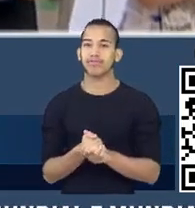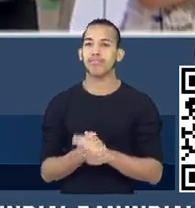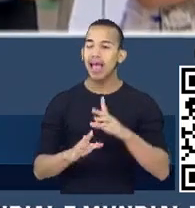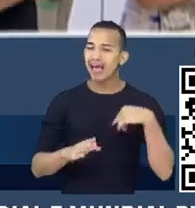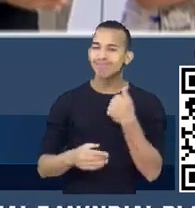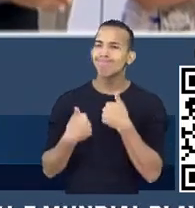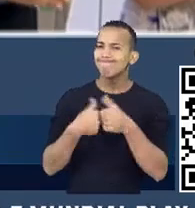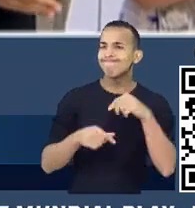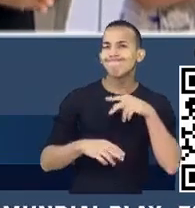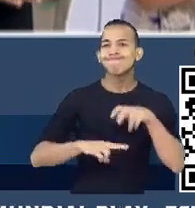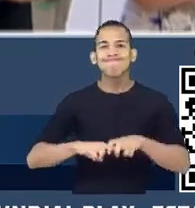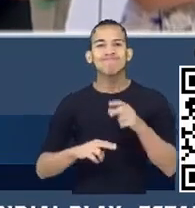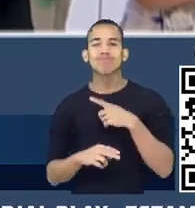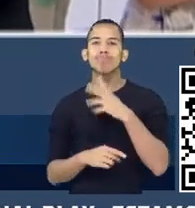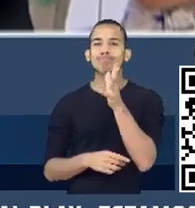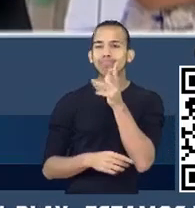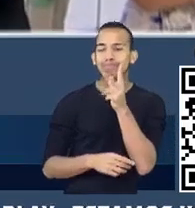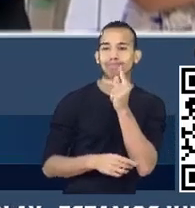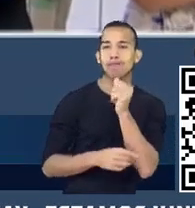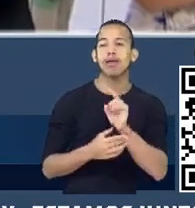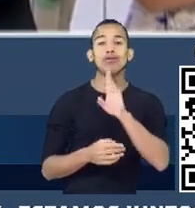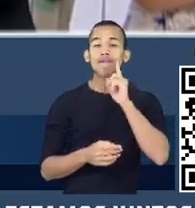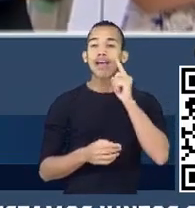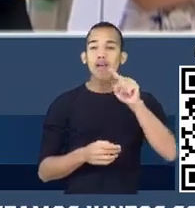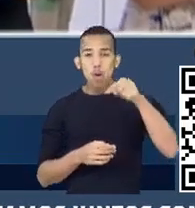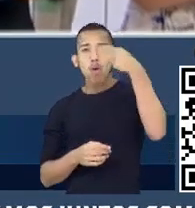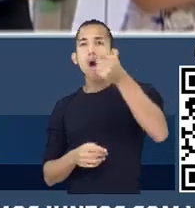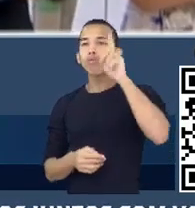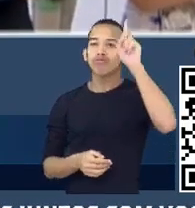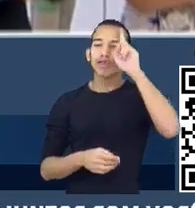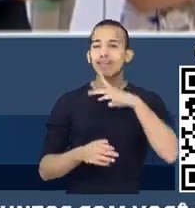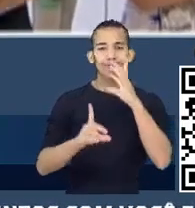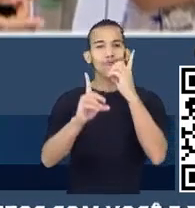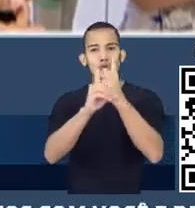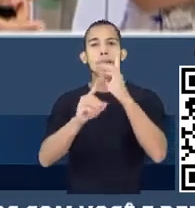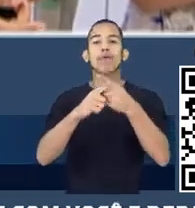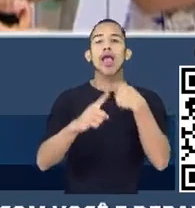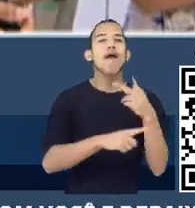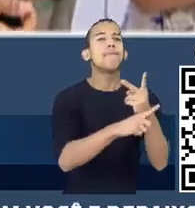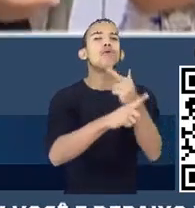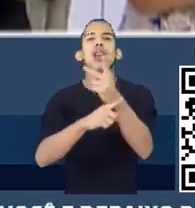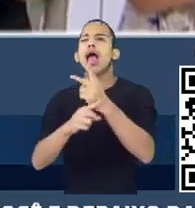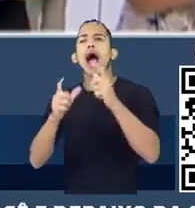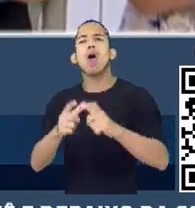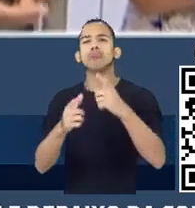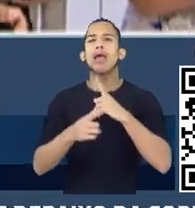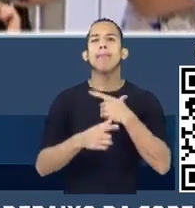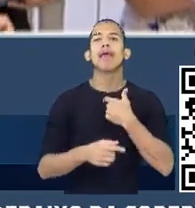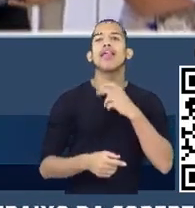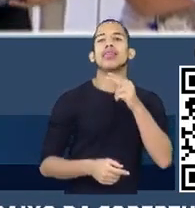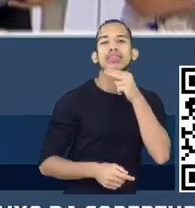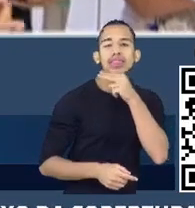cá, depois desceu. Ela só foi ver a filha dela no outro dia, porque eu fui procurar onde estava. Aí eu